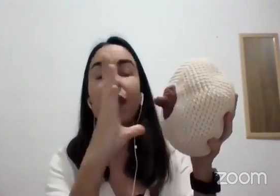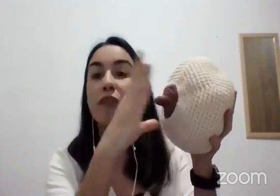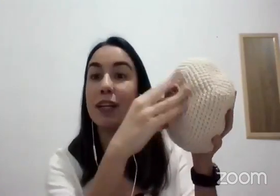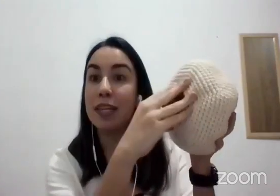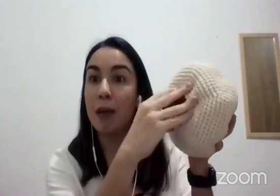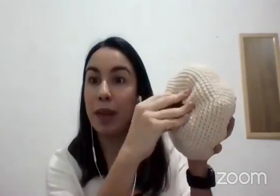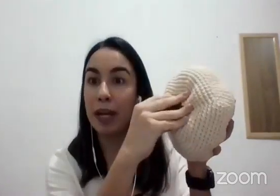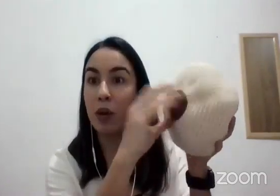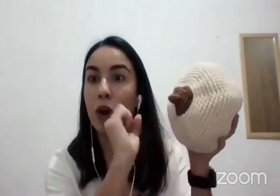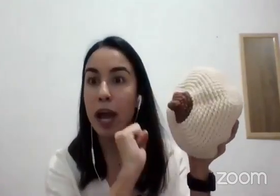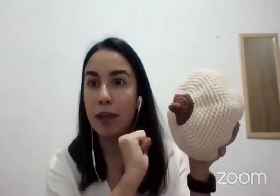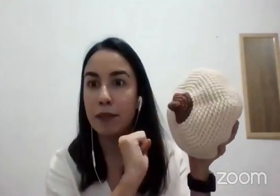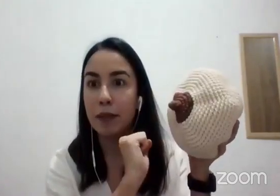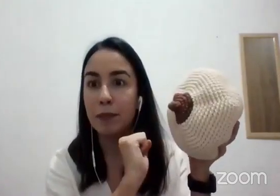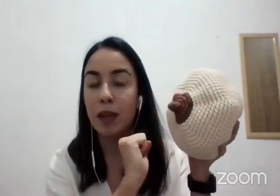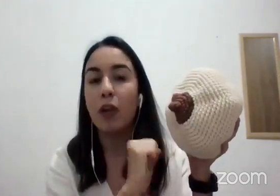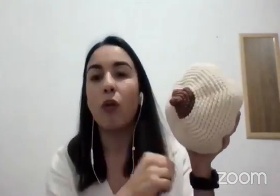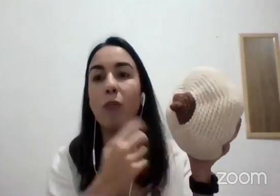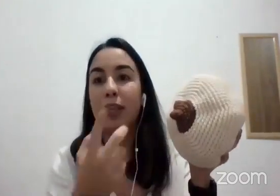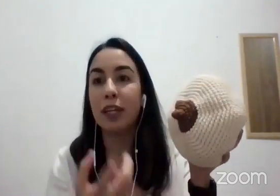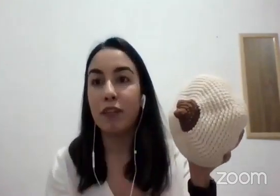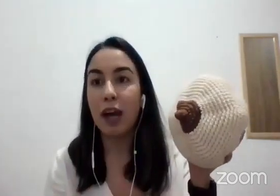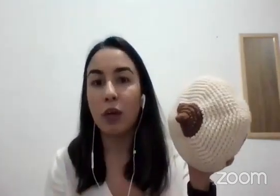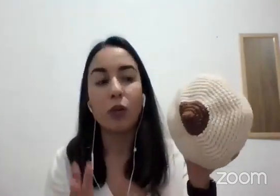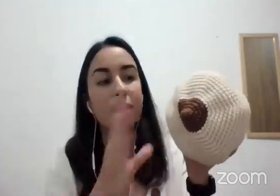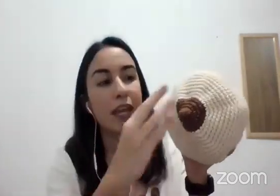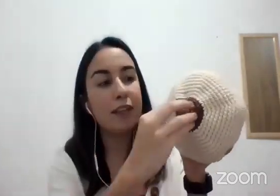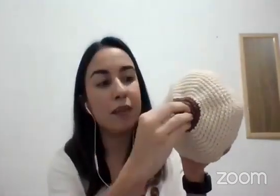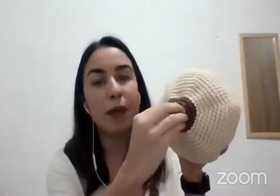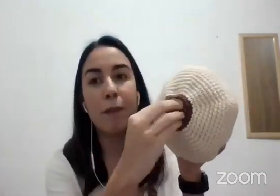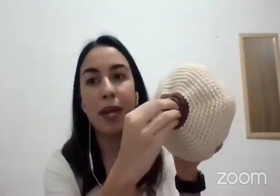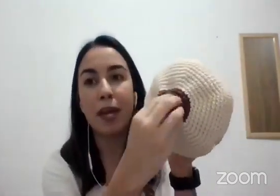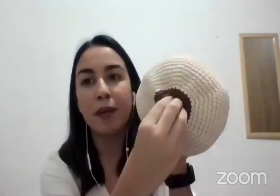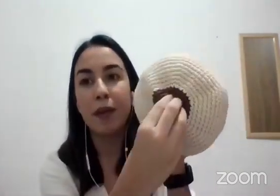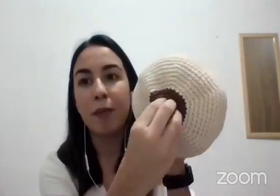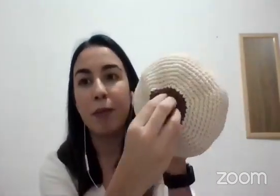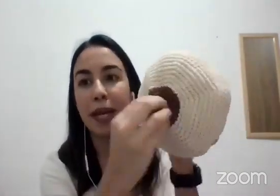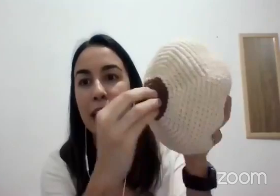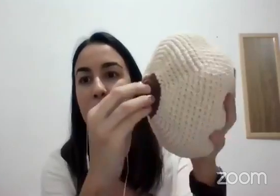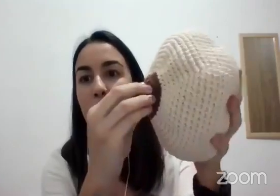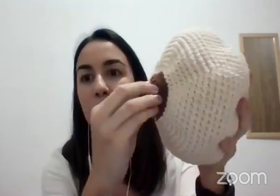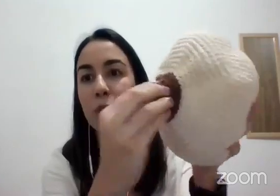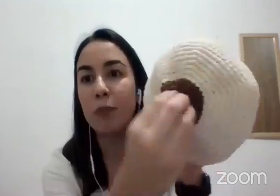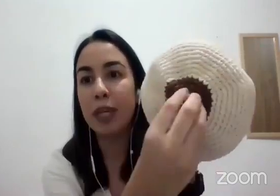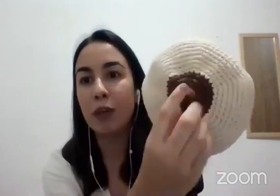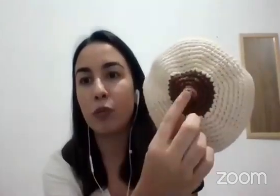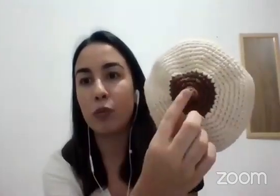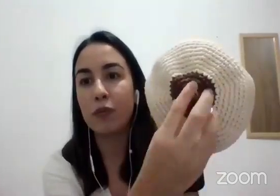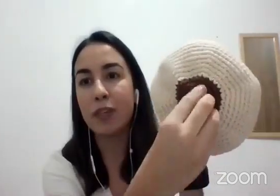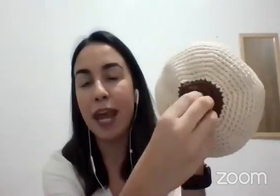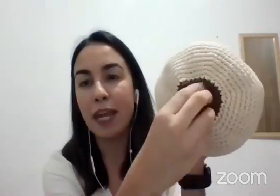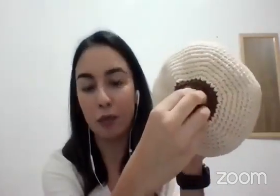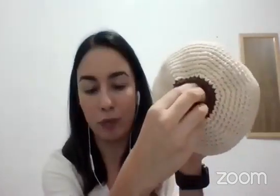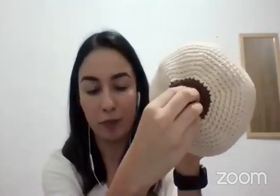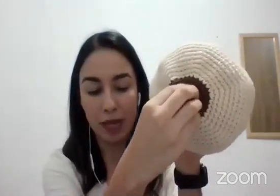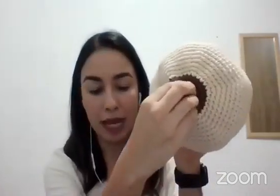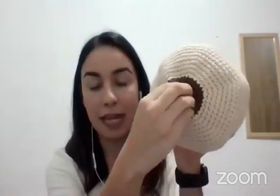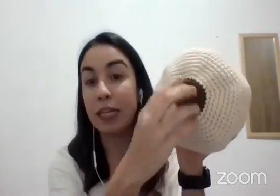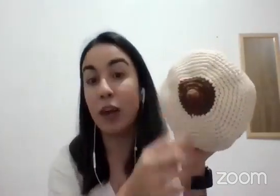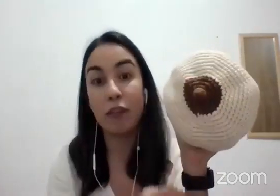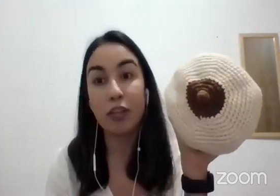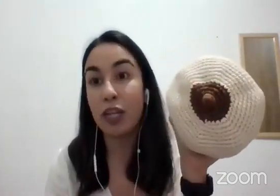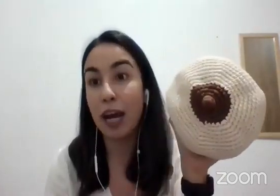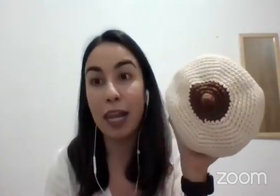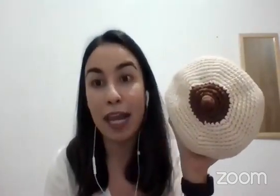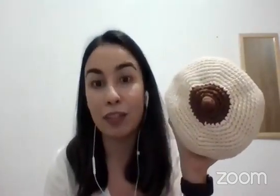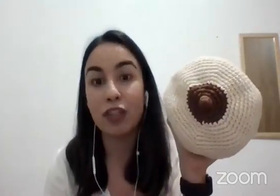bebê fazer a pega correta. Como a Dani falou, se esse bebê pegar só no bico do seio, ele